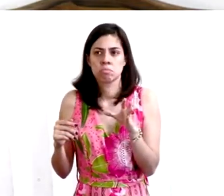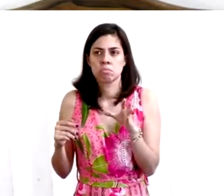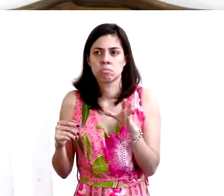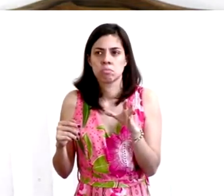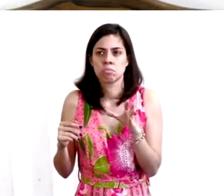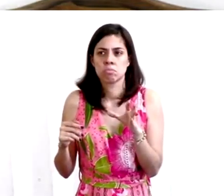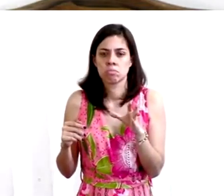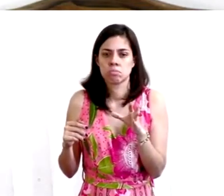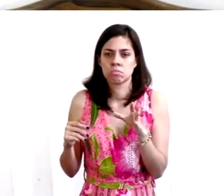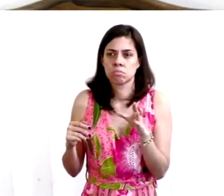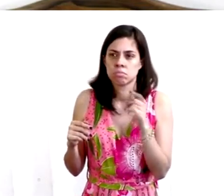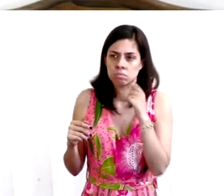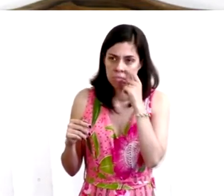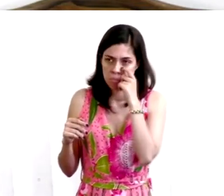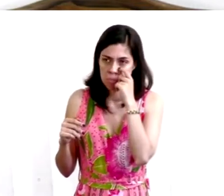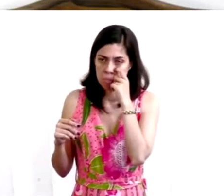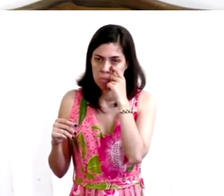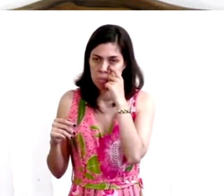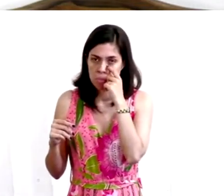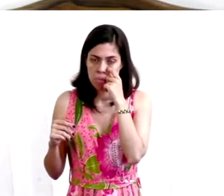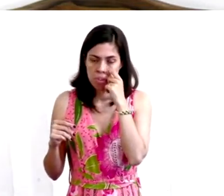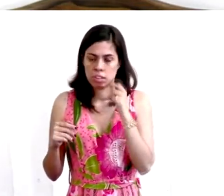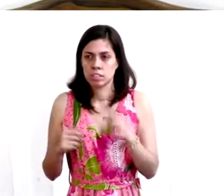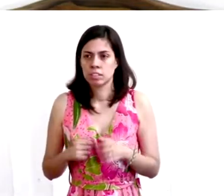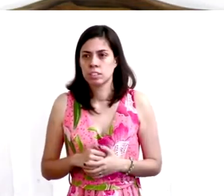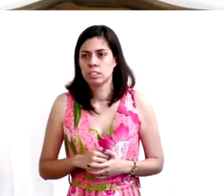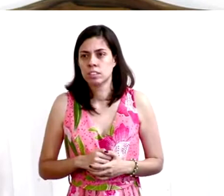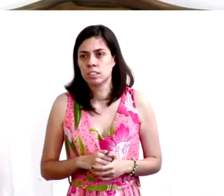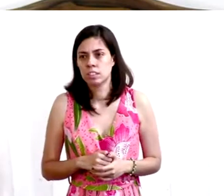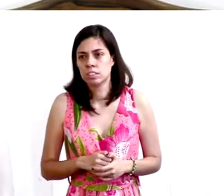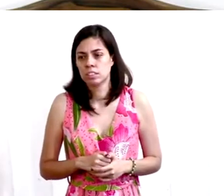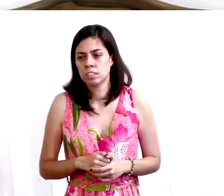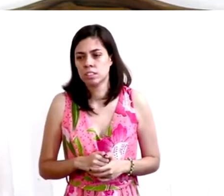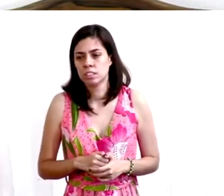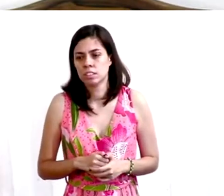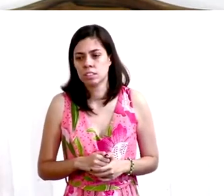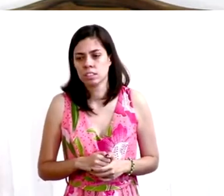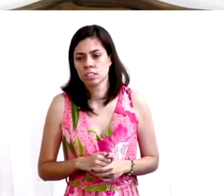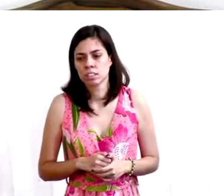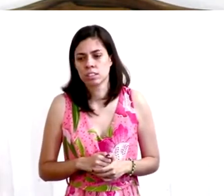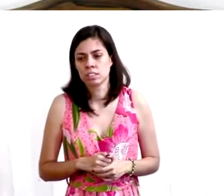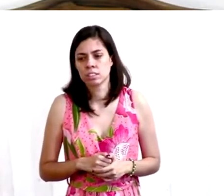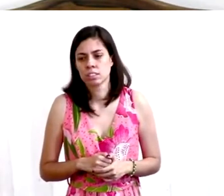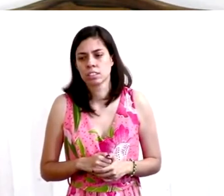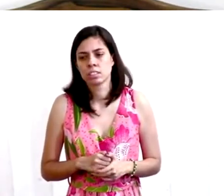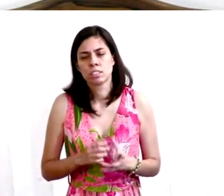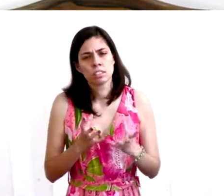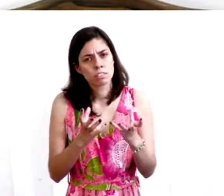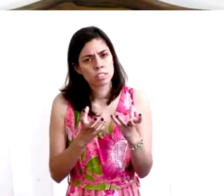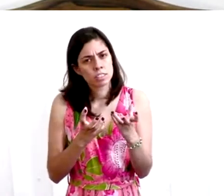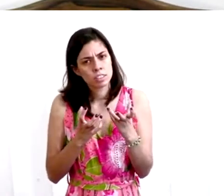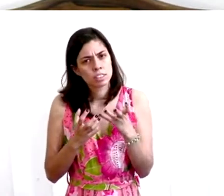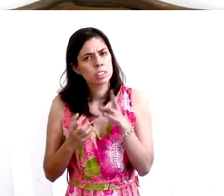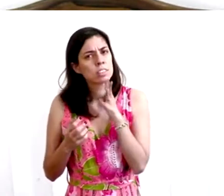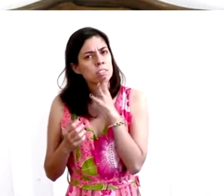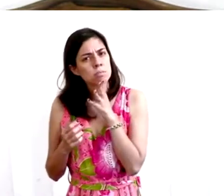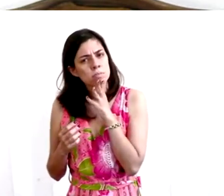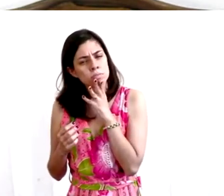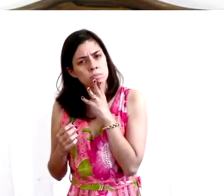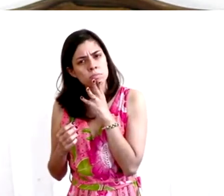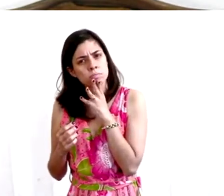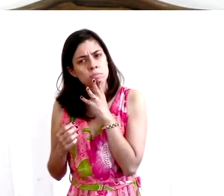está vivendo agora? Como eu gostaria que ele tivesse vindo agora, para que eu pudesse conhecê-lo, para que eu pudesse